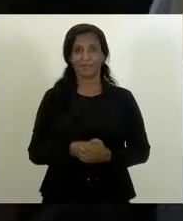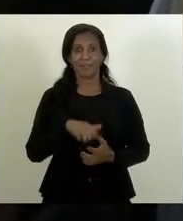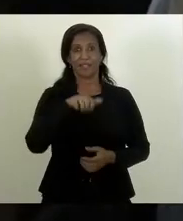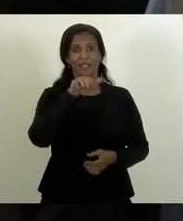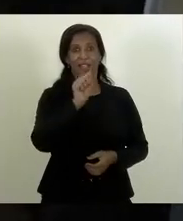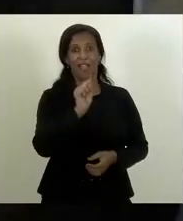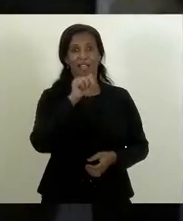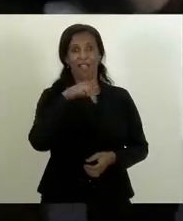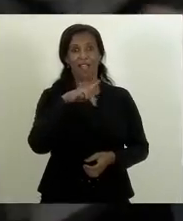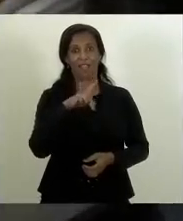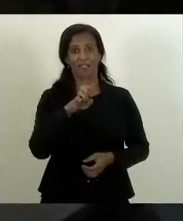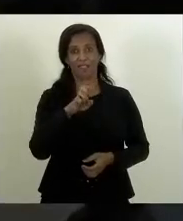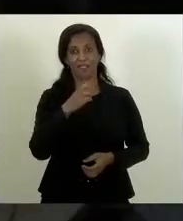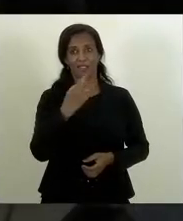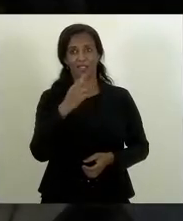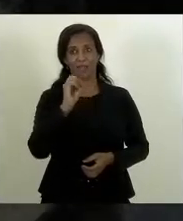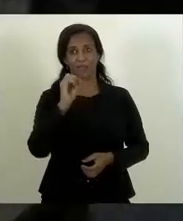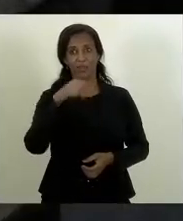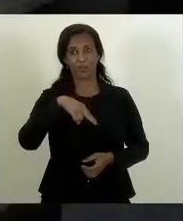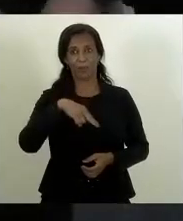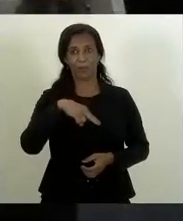Anderson de Moraes.